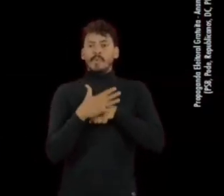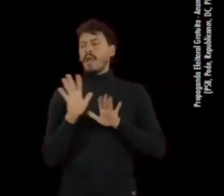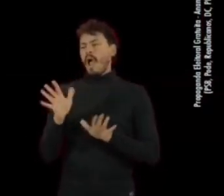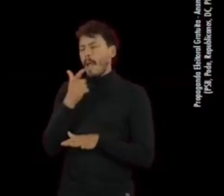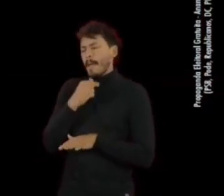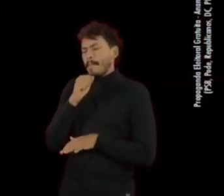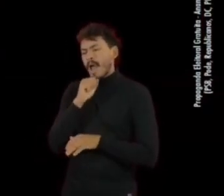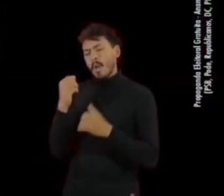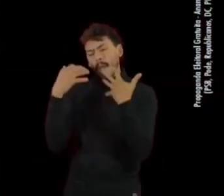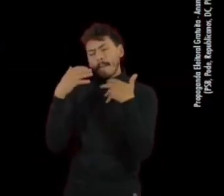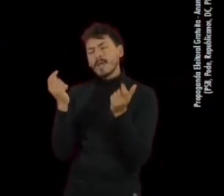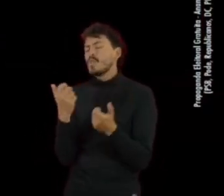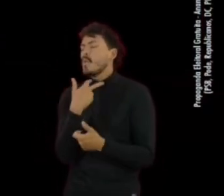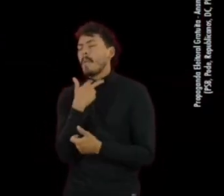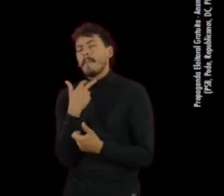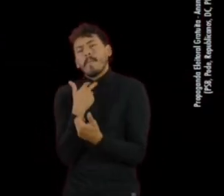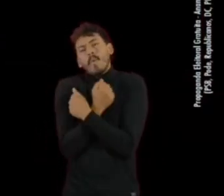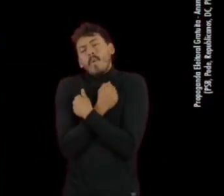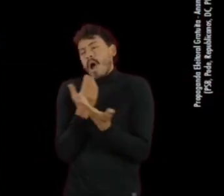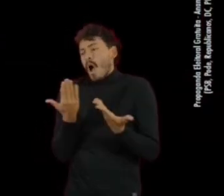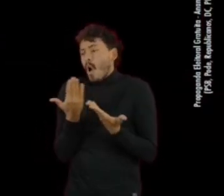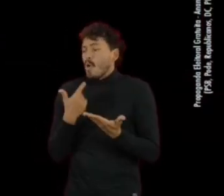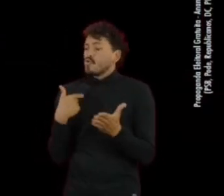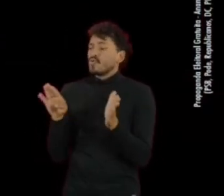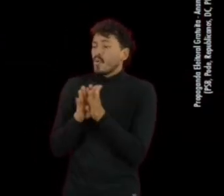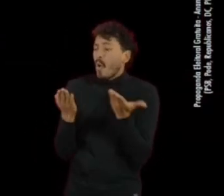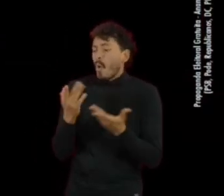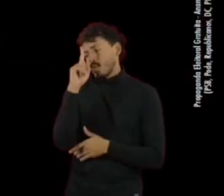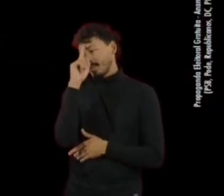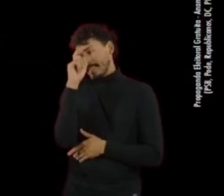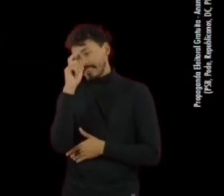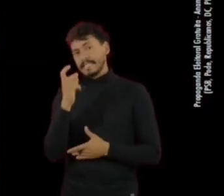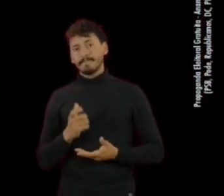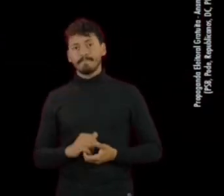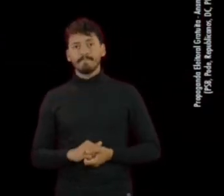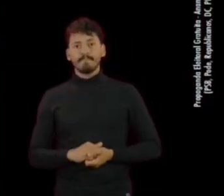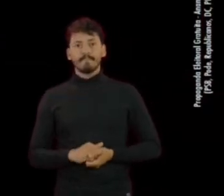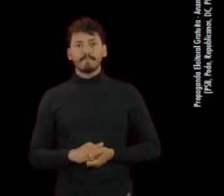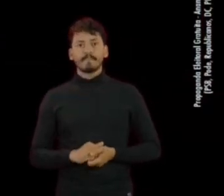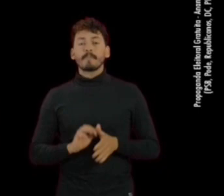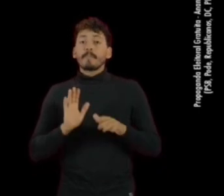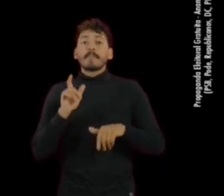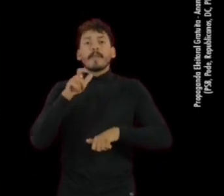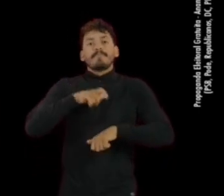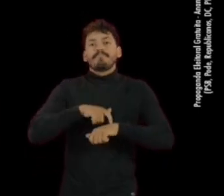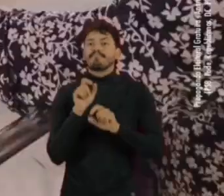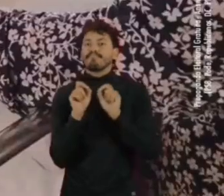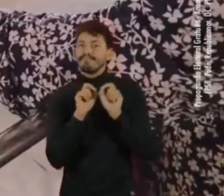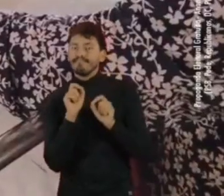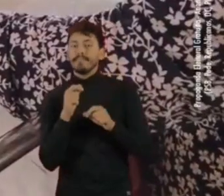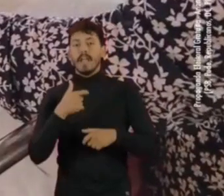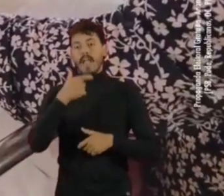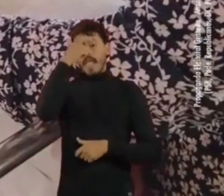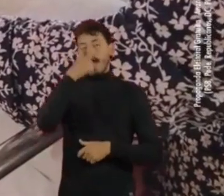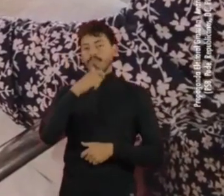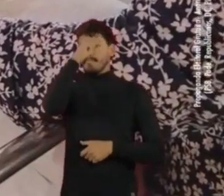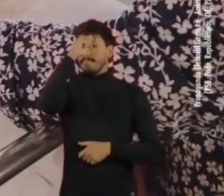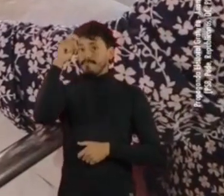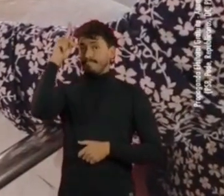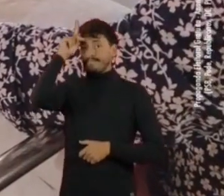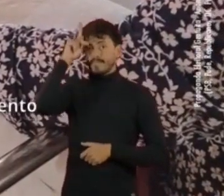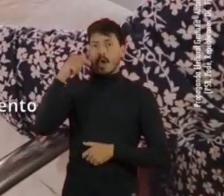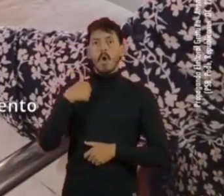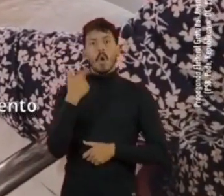papai tomar banho, tá? Não pode abraçar agora, o papai chegou do hospital. Enquanto o prefeito conseguir